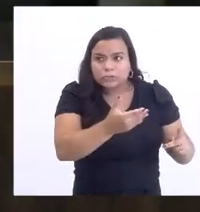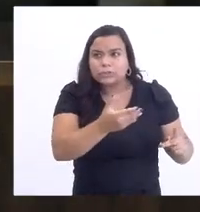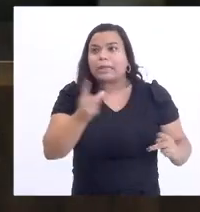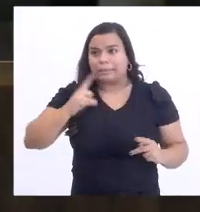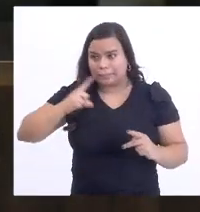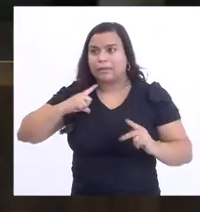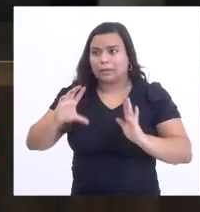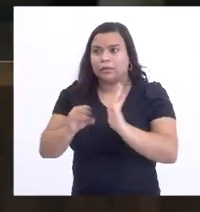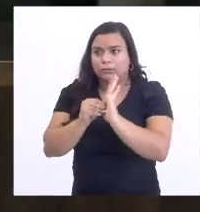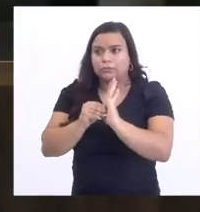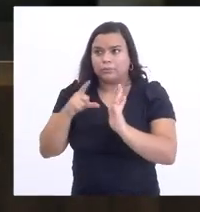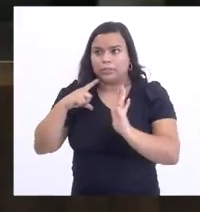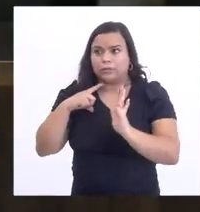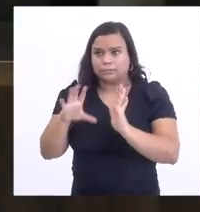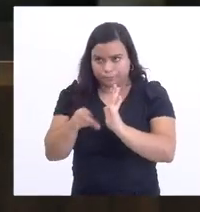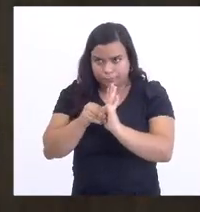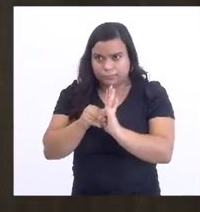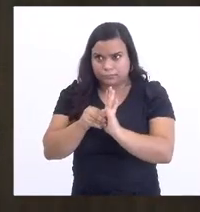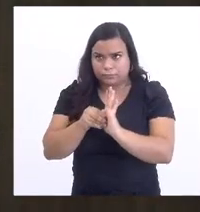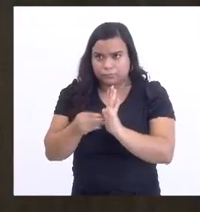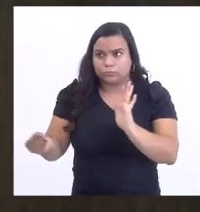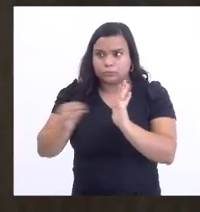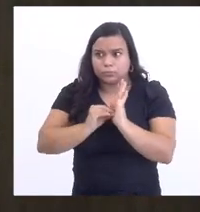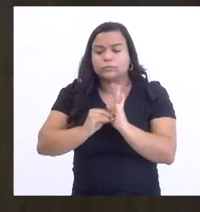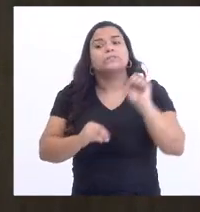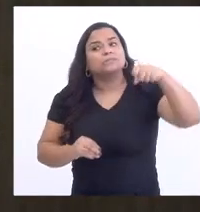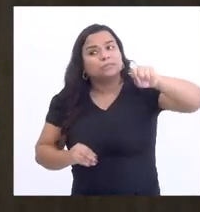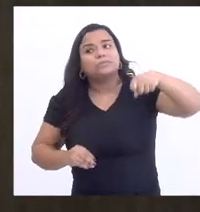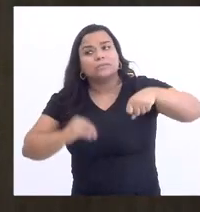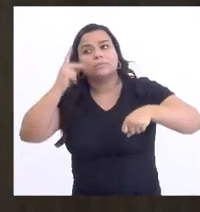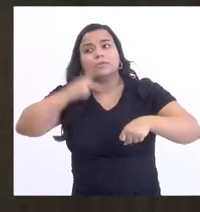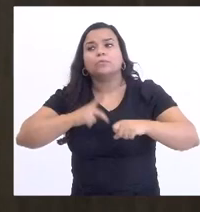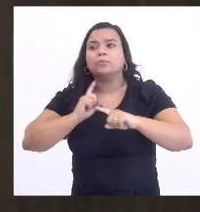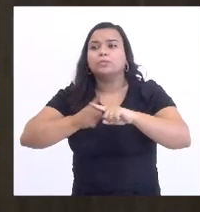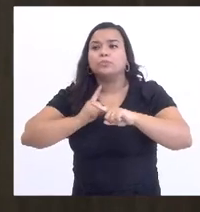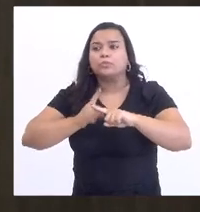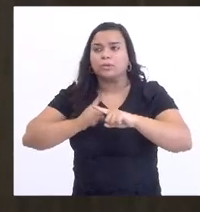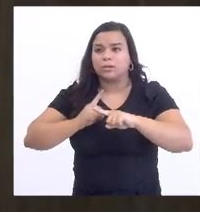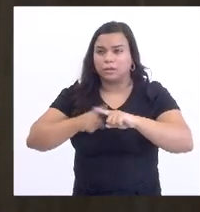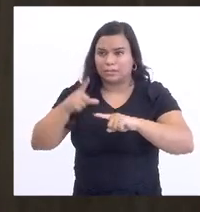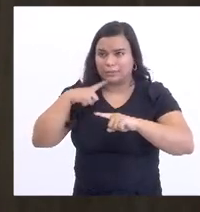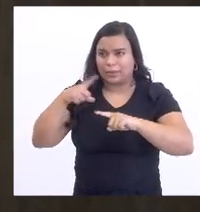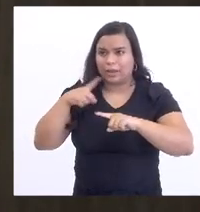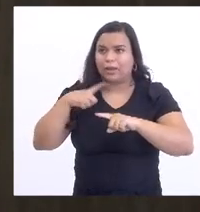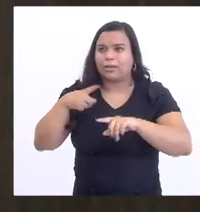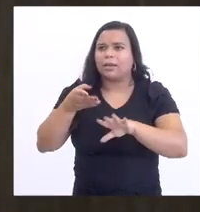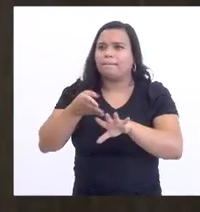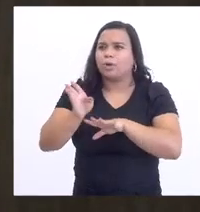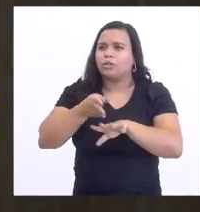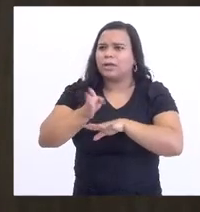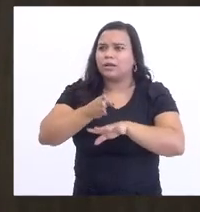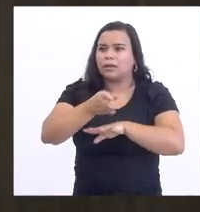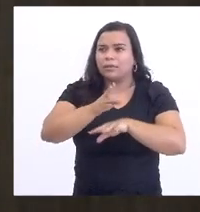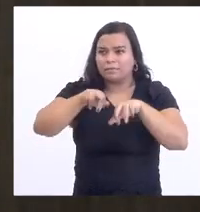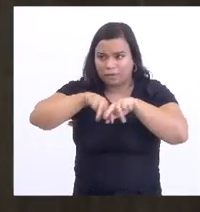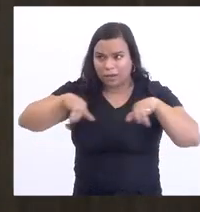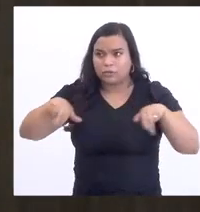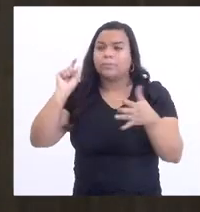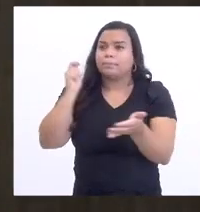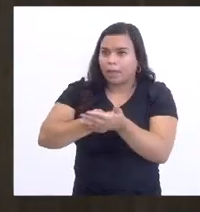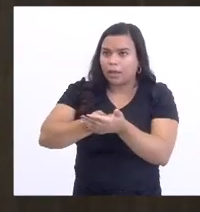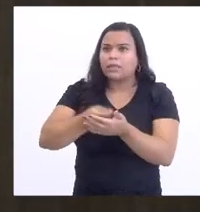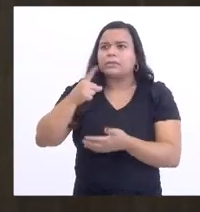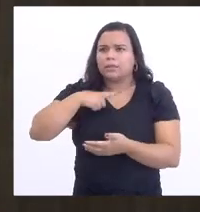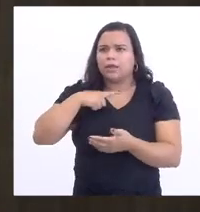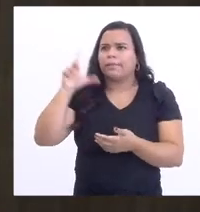emenda para incorporar? Sim, senhor presidente, porque é nas modalidades de pagamento, tem cartão de débito e crédito. Isso.